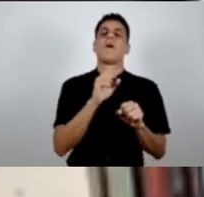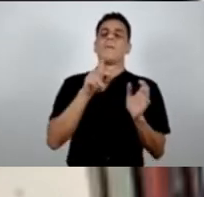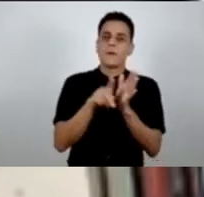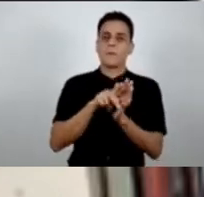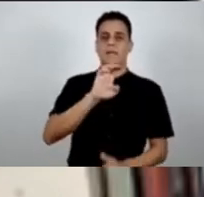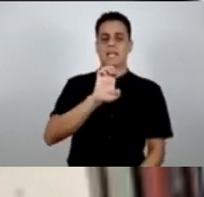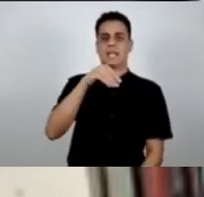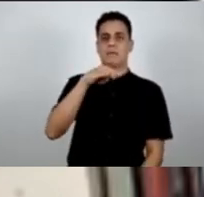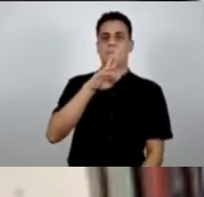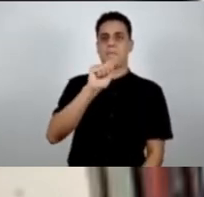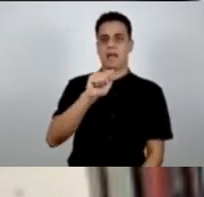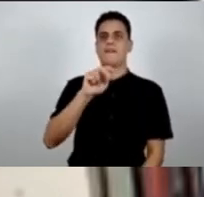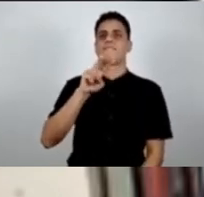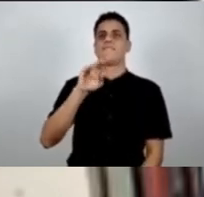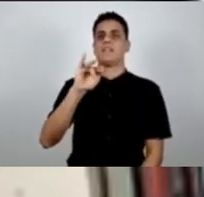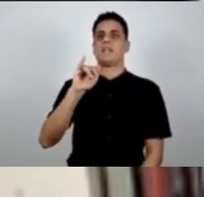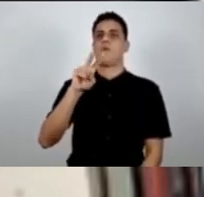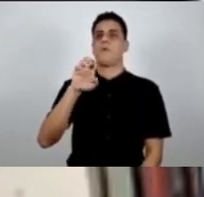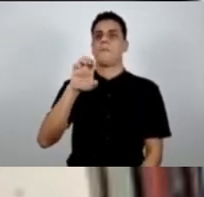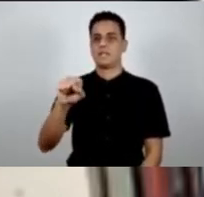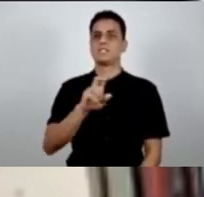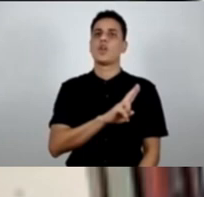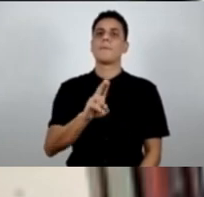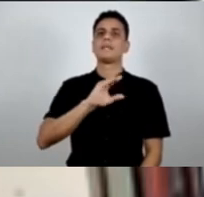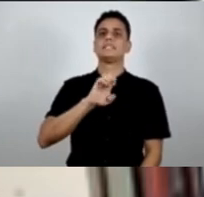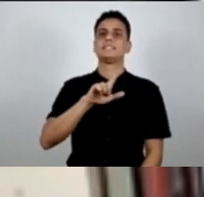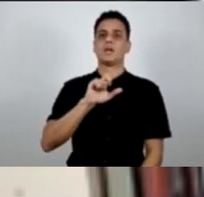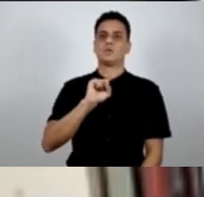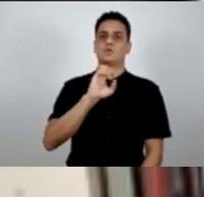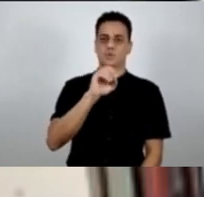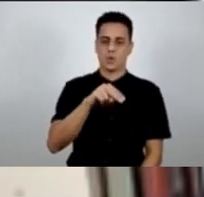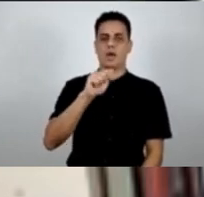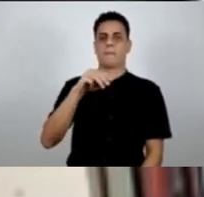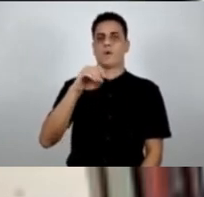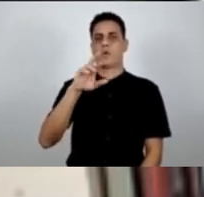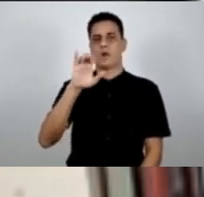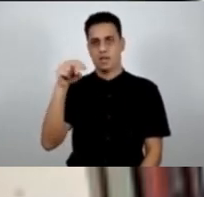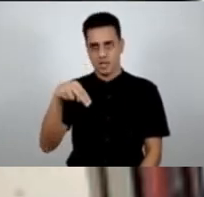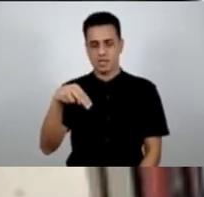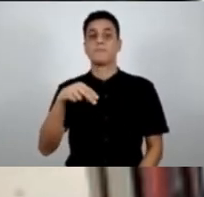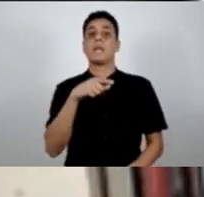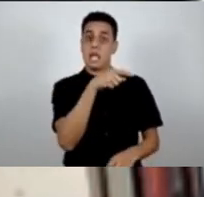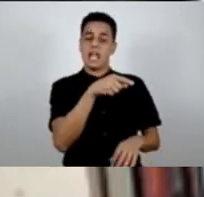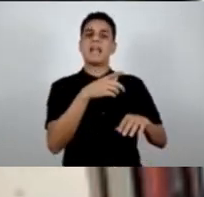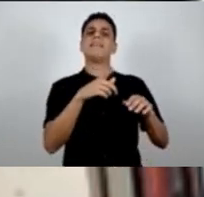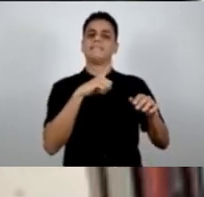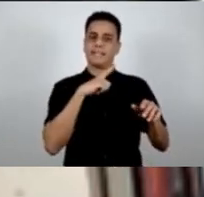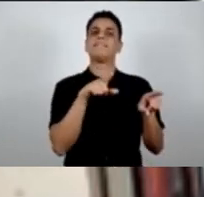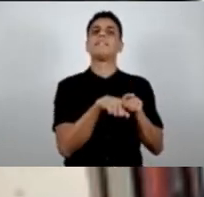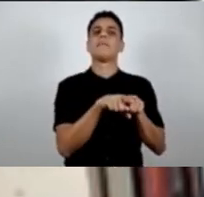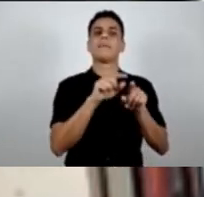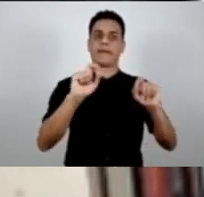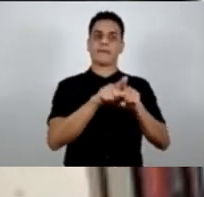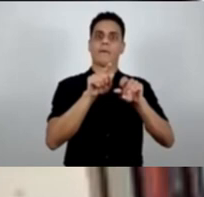Aliás, protagonista de um dos escândalos, digamos, ocorridos ainda na ditadura, que foi o financiamento